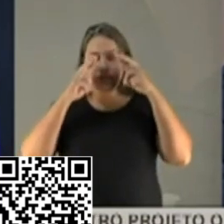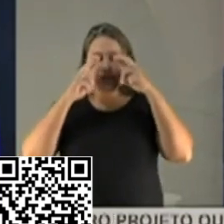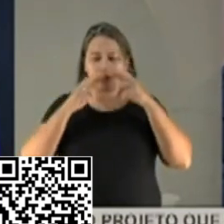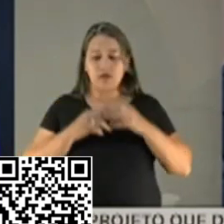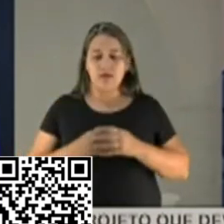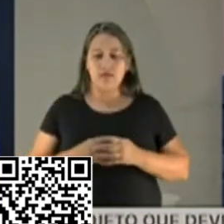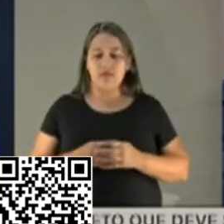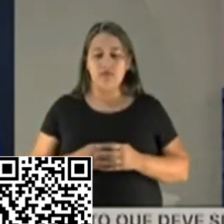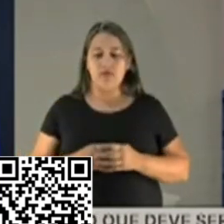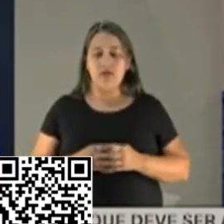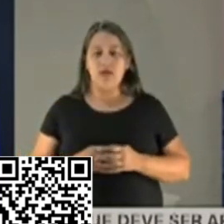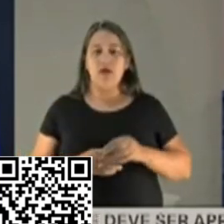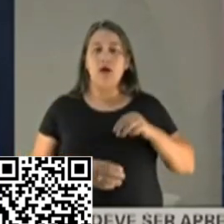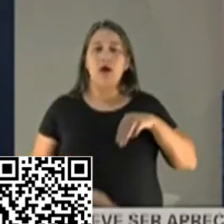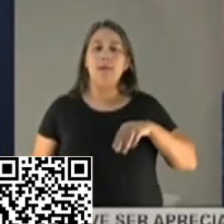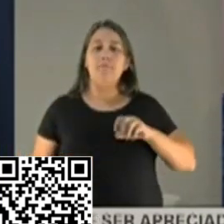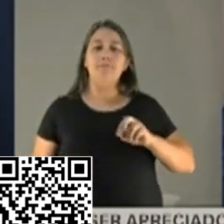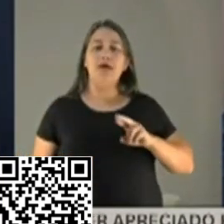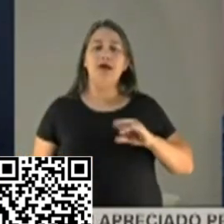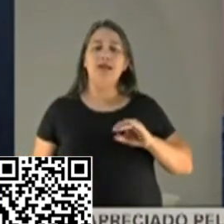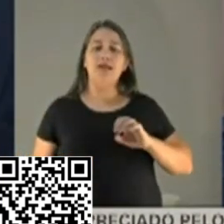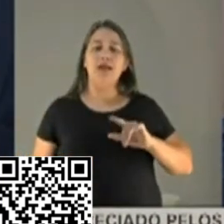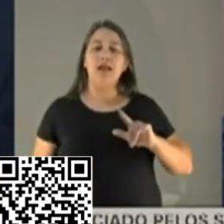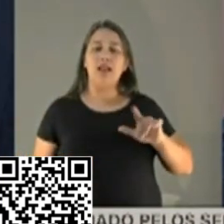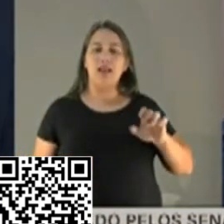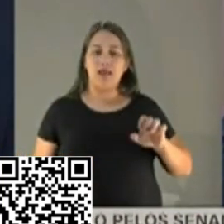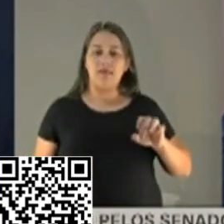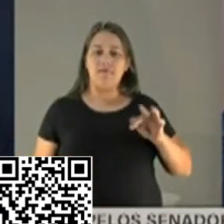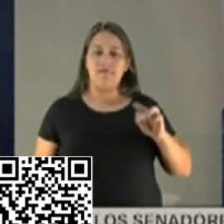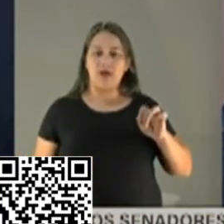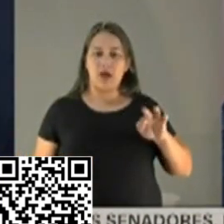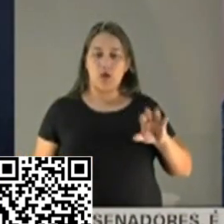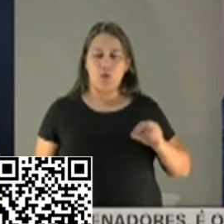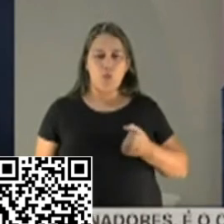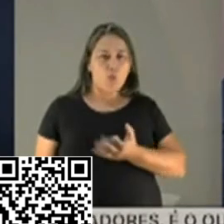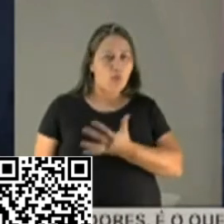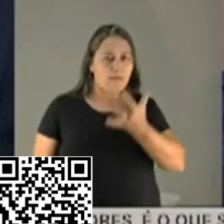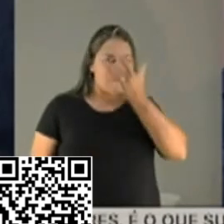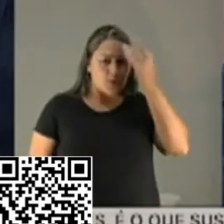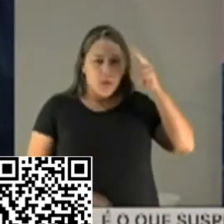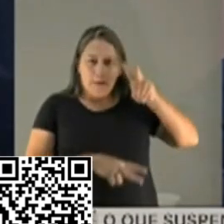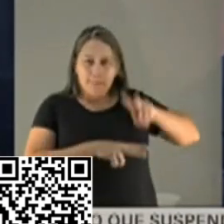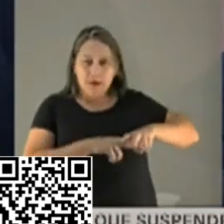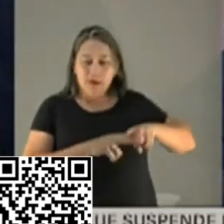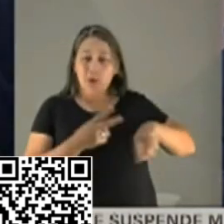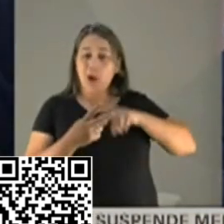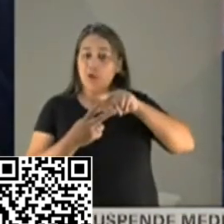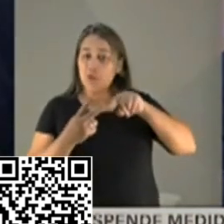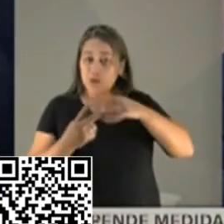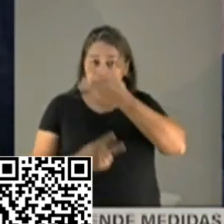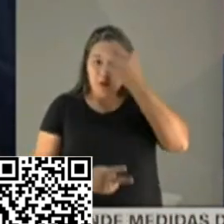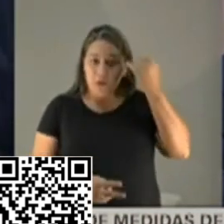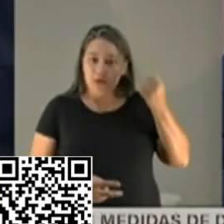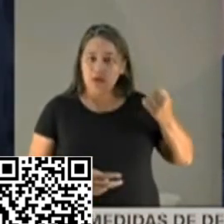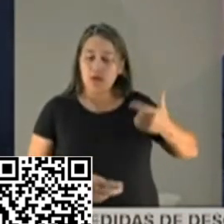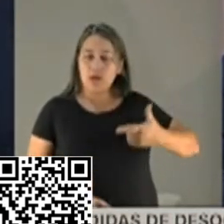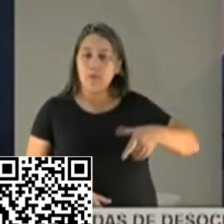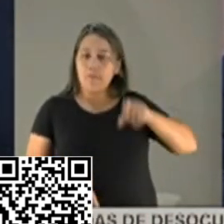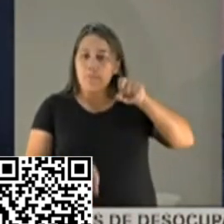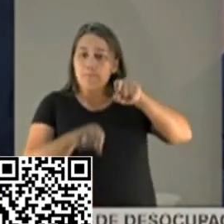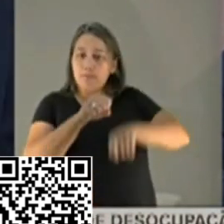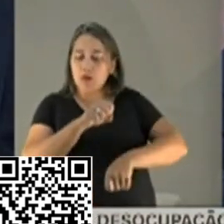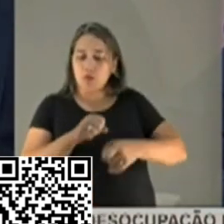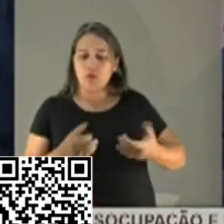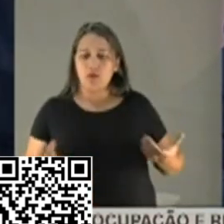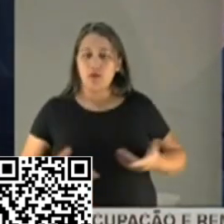sem parcialidade o caso Marielle. Quando foram presos os dois executores da Marielle, o meu calvário e